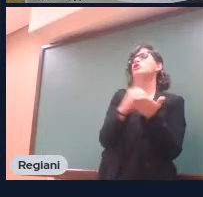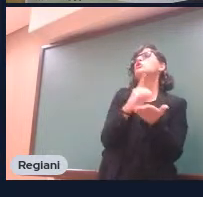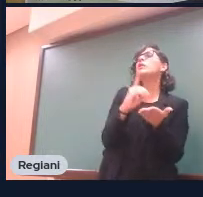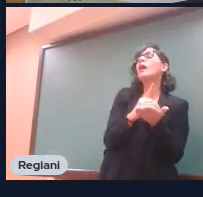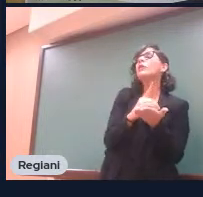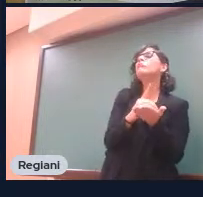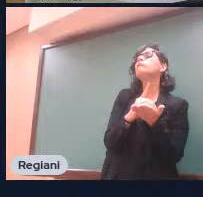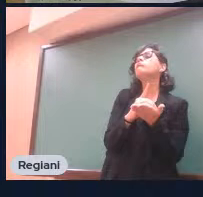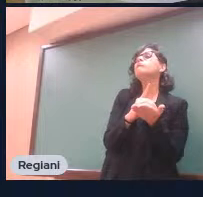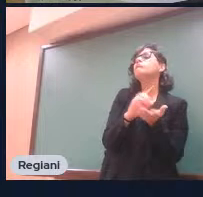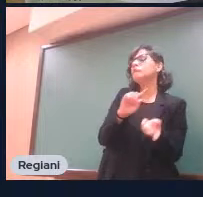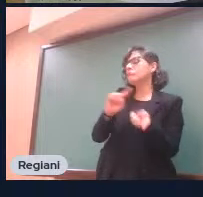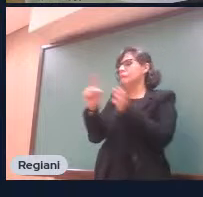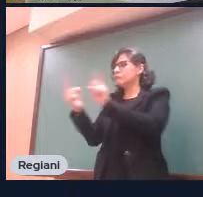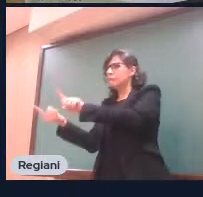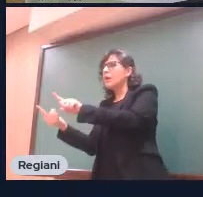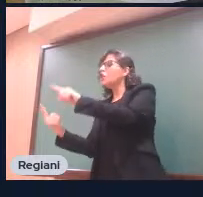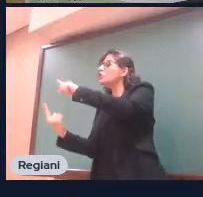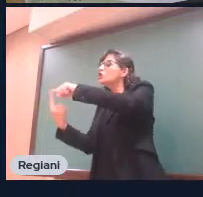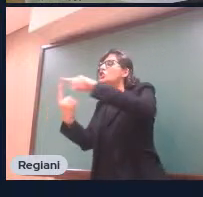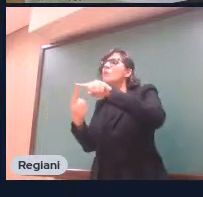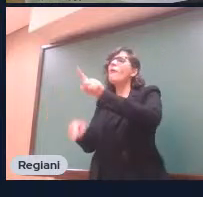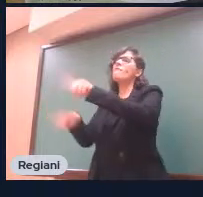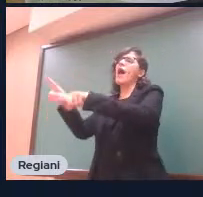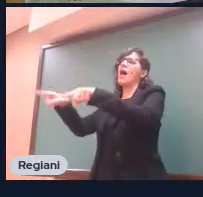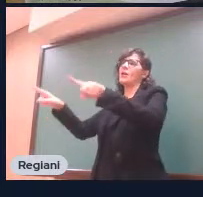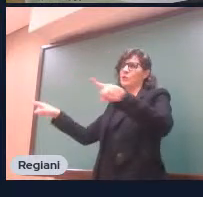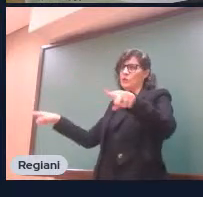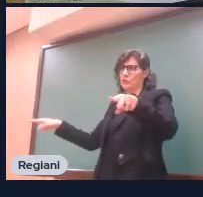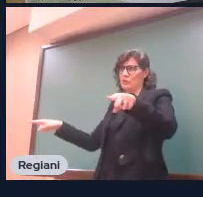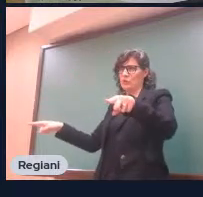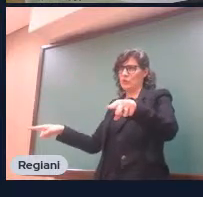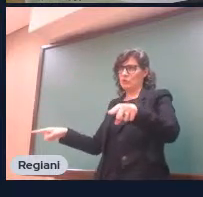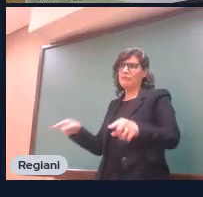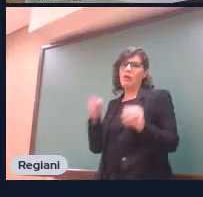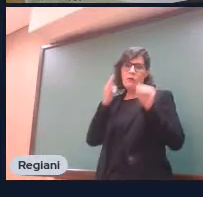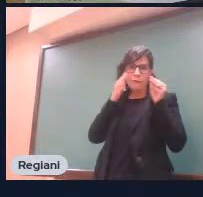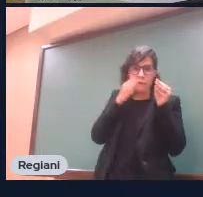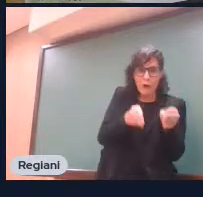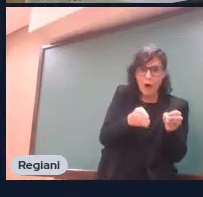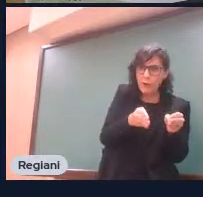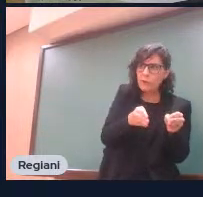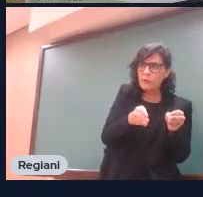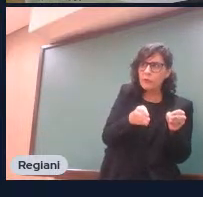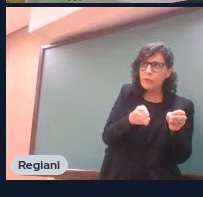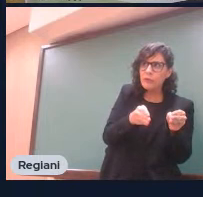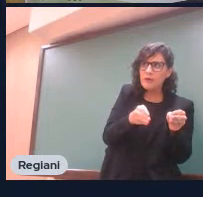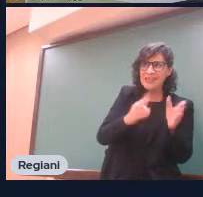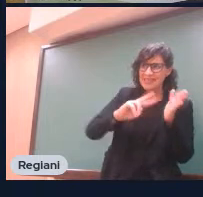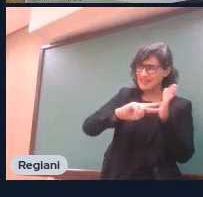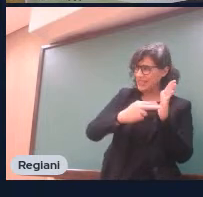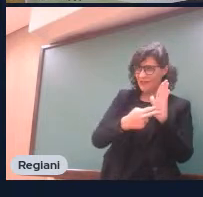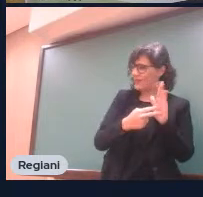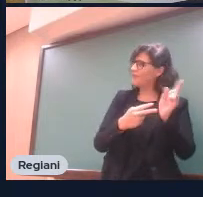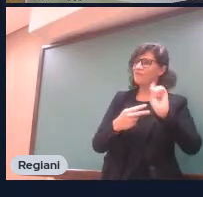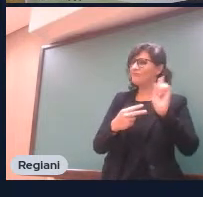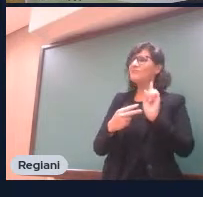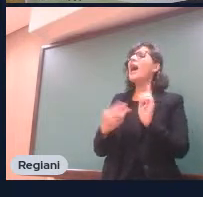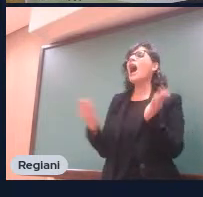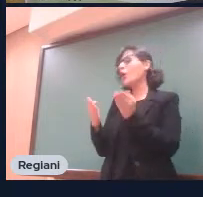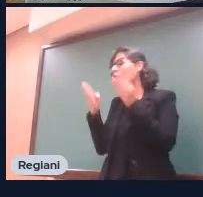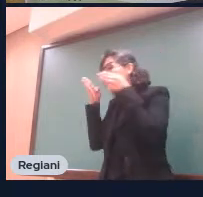para dicionários de vários tipos. Nós saímos do foco do significado para o